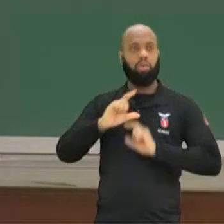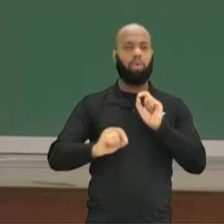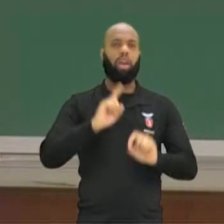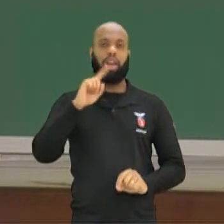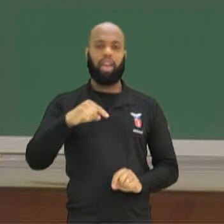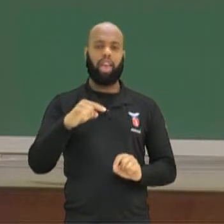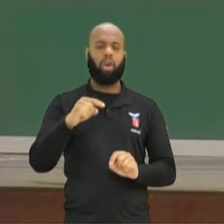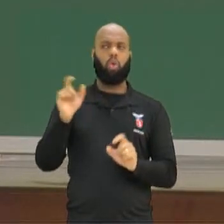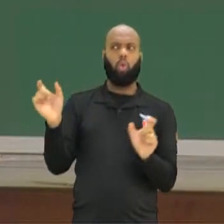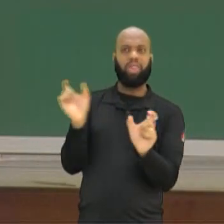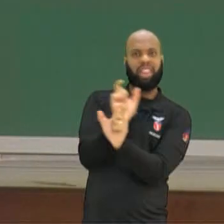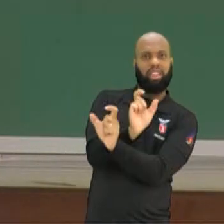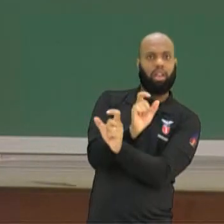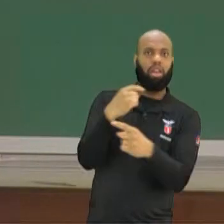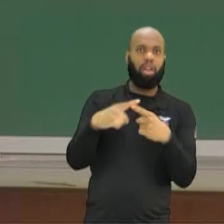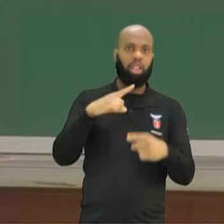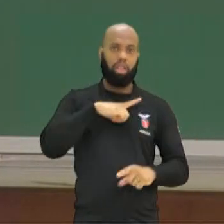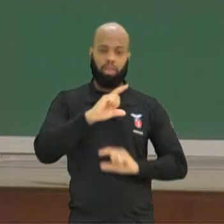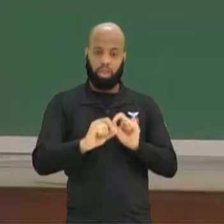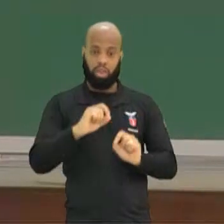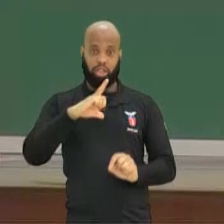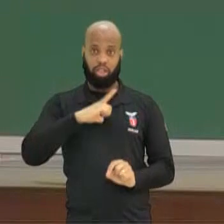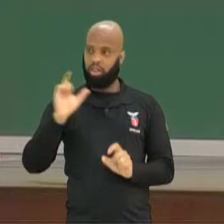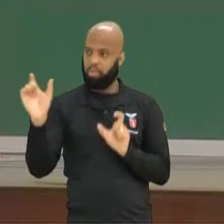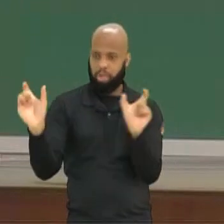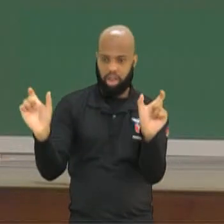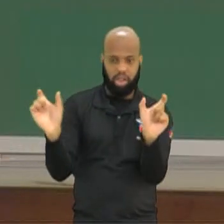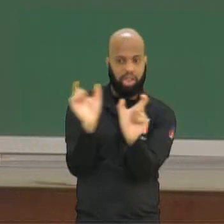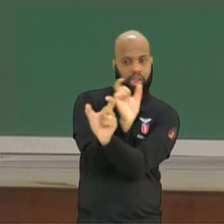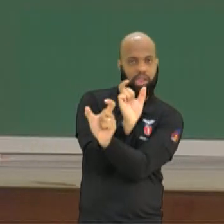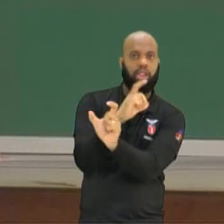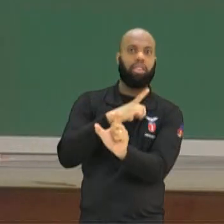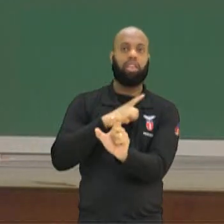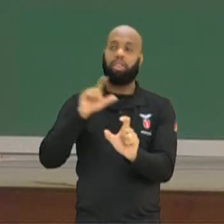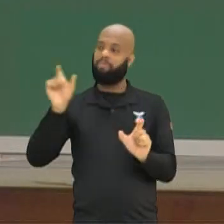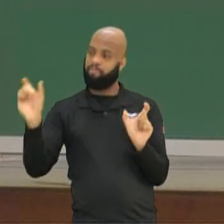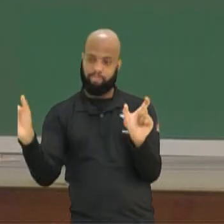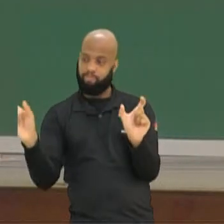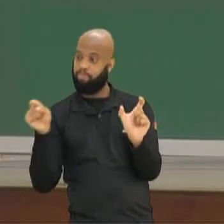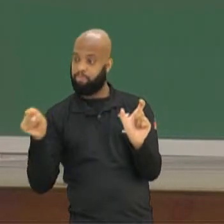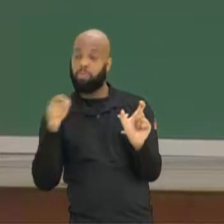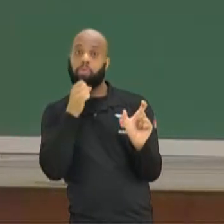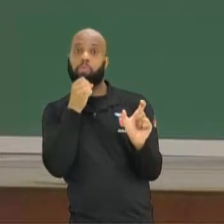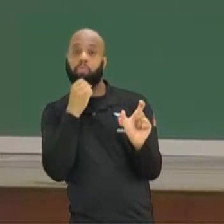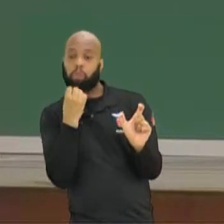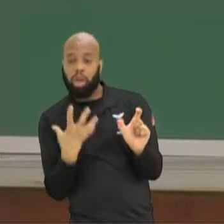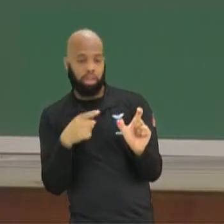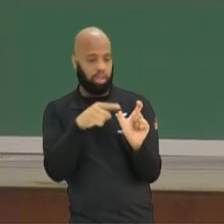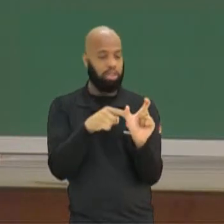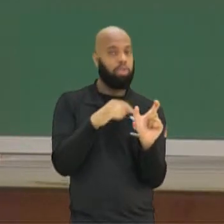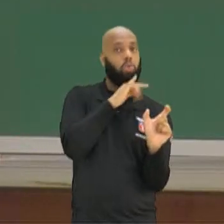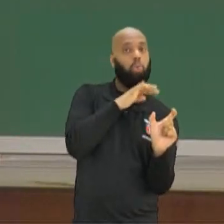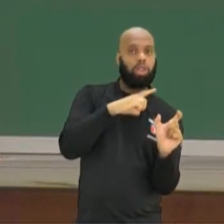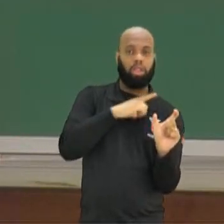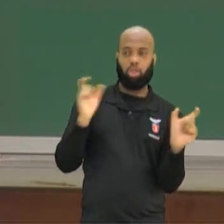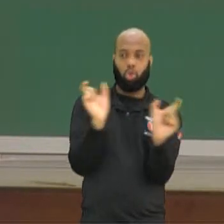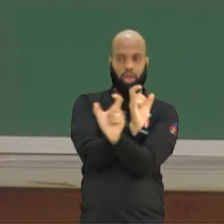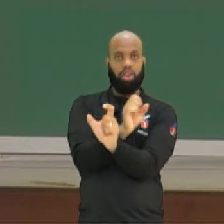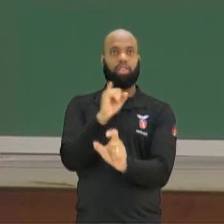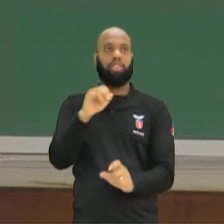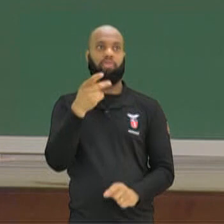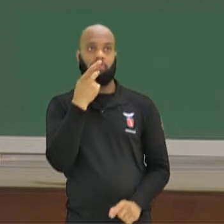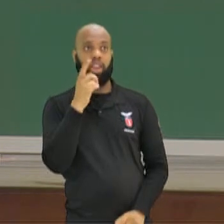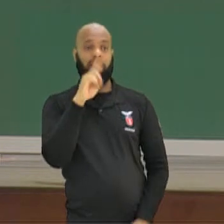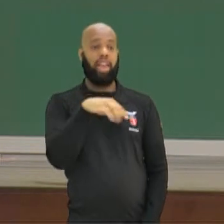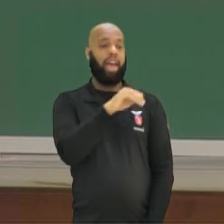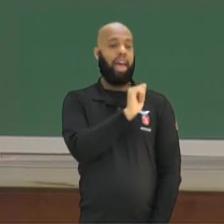uma contradição, meus amigos. Eu posso ter concessões. Eu sempre vou ter uma coisa ruim ou coisa boa, naturalmente, ou coisa boa ou coisa ruim. Se eu disser